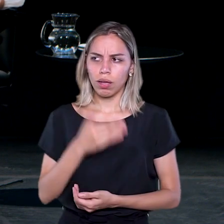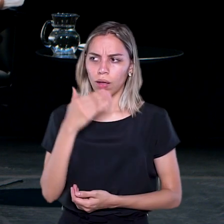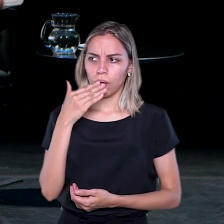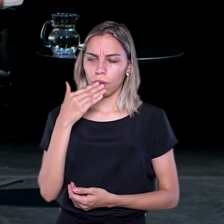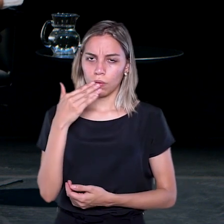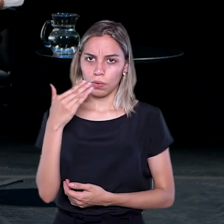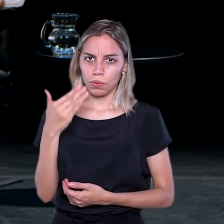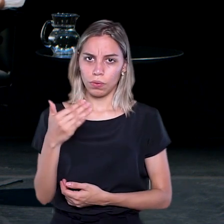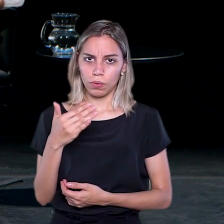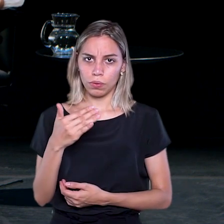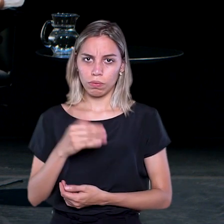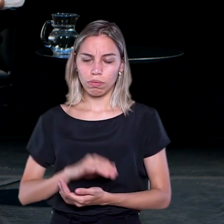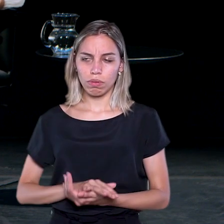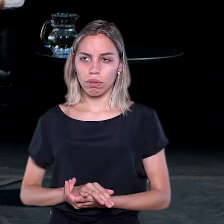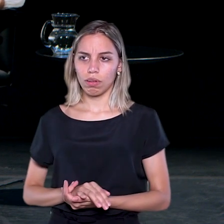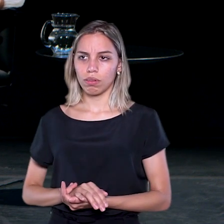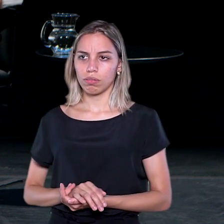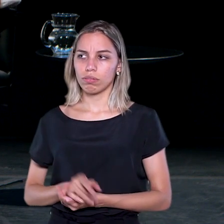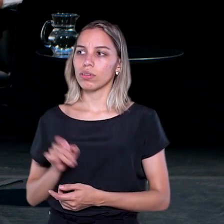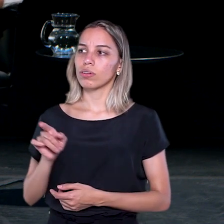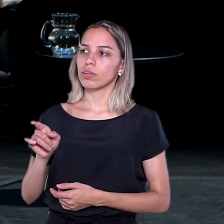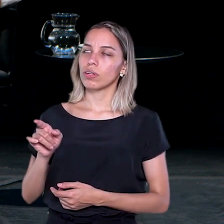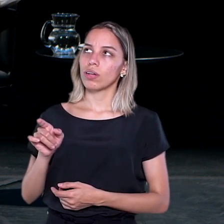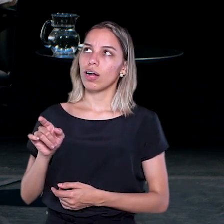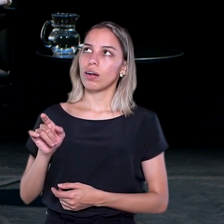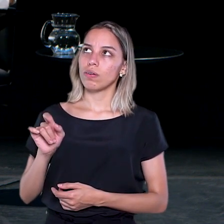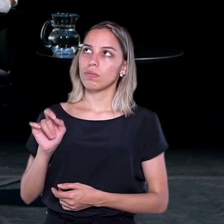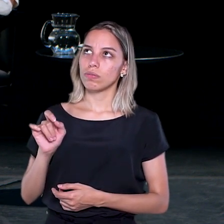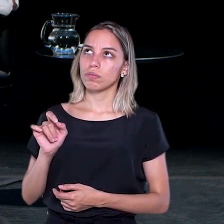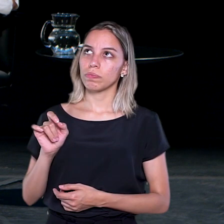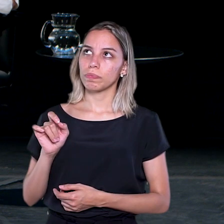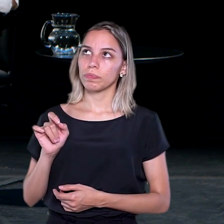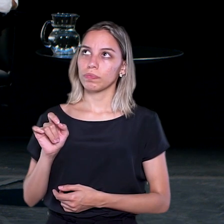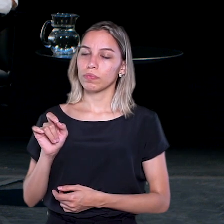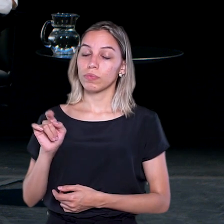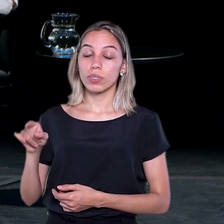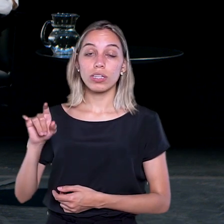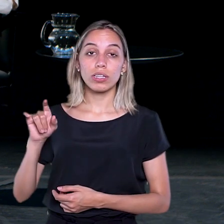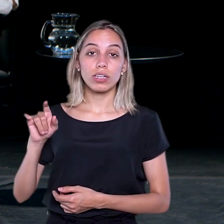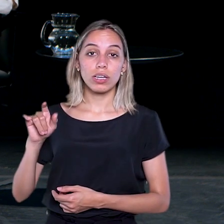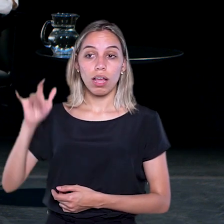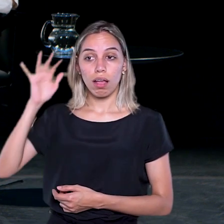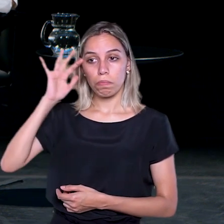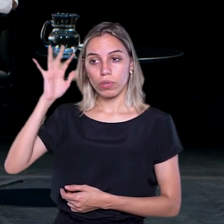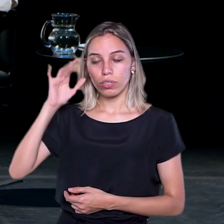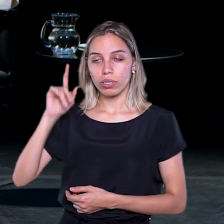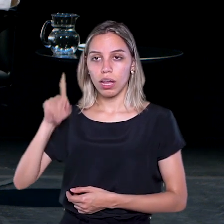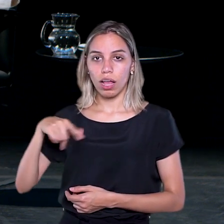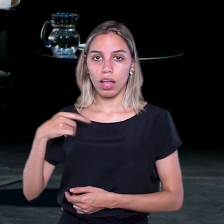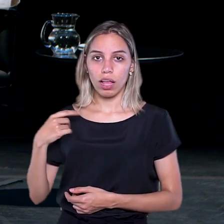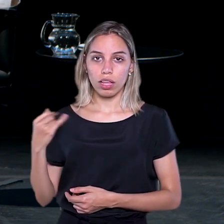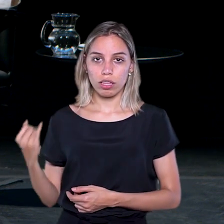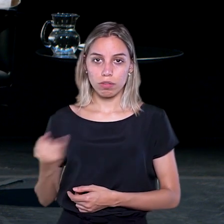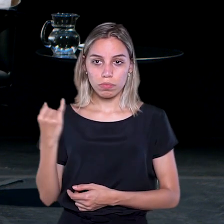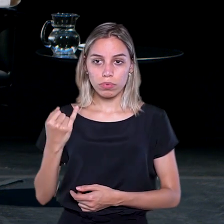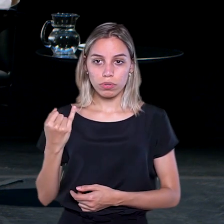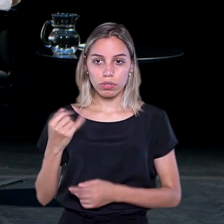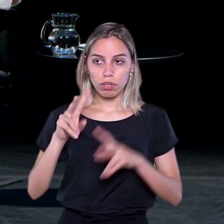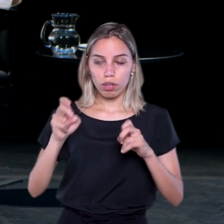o papel que você imagina ser adequado na questão da